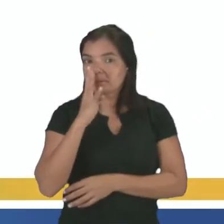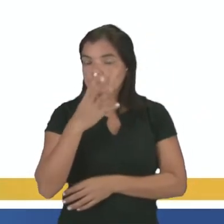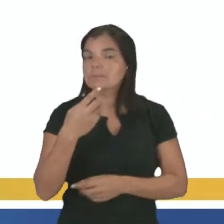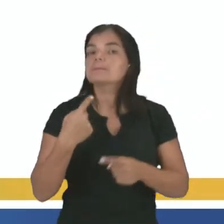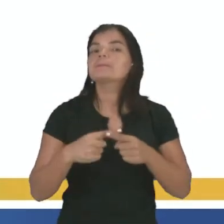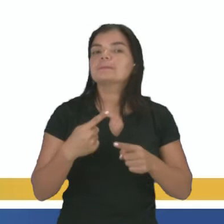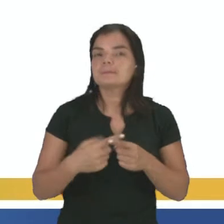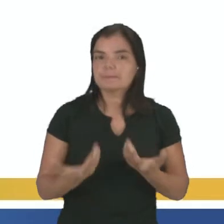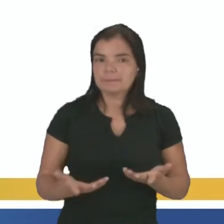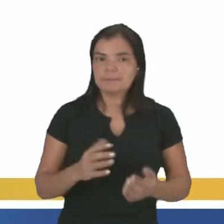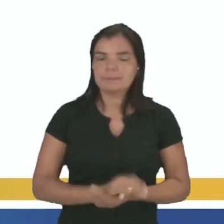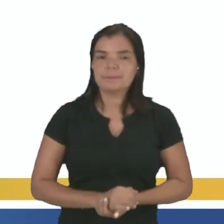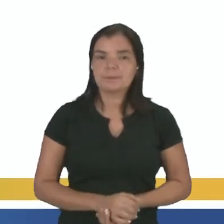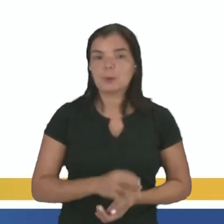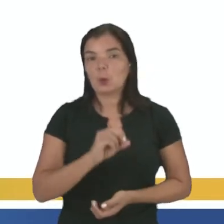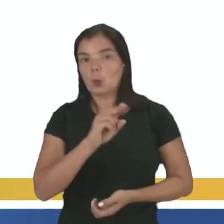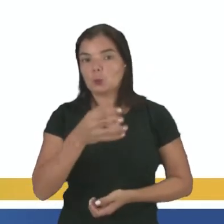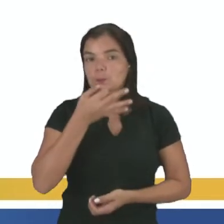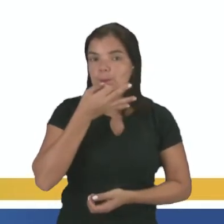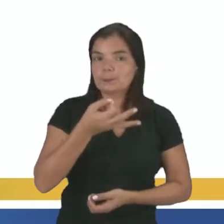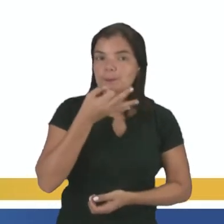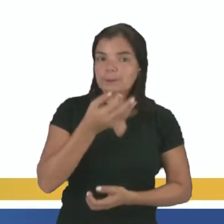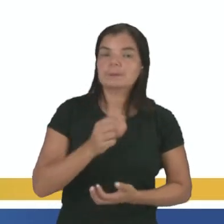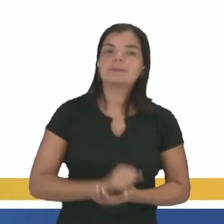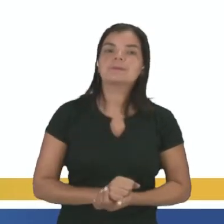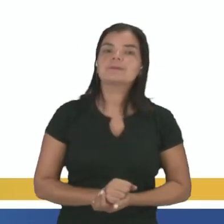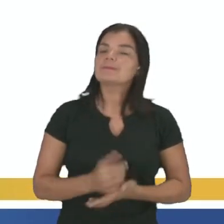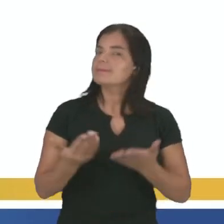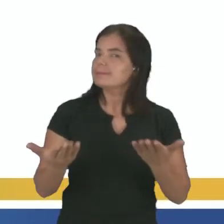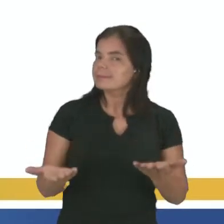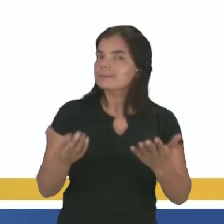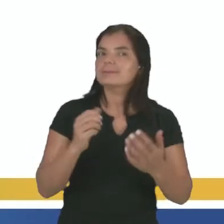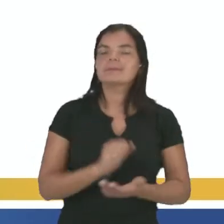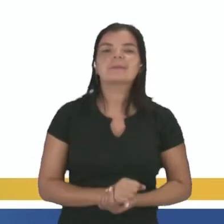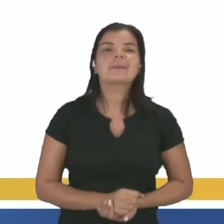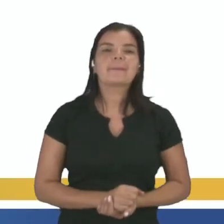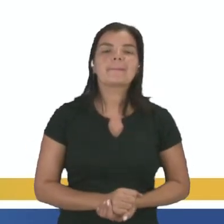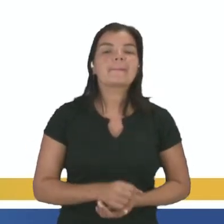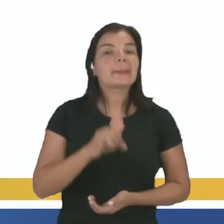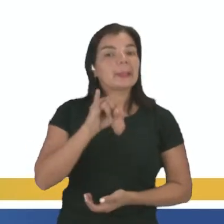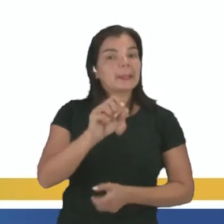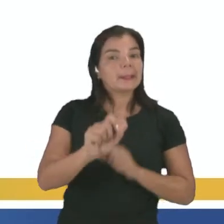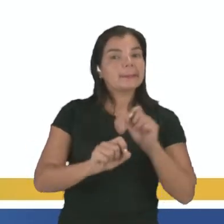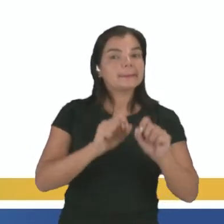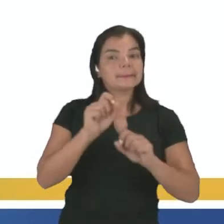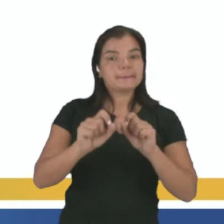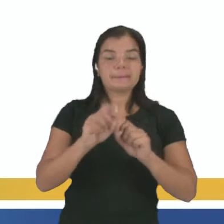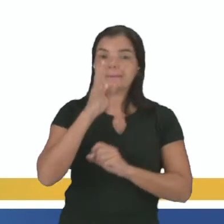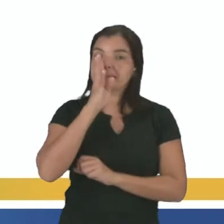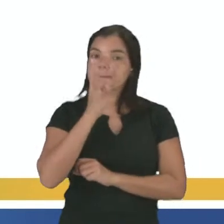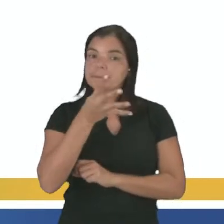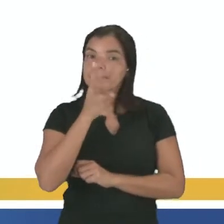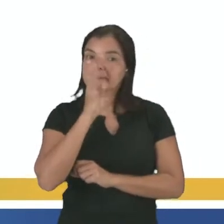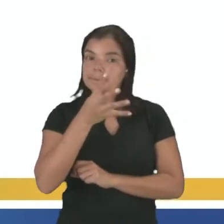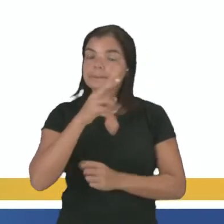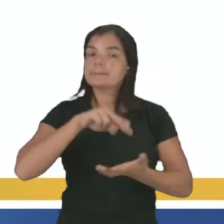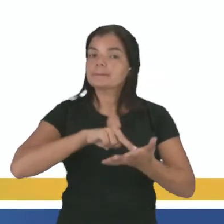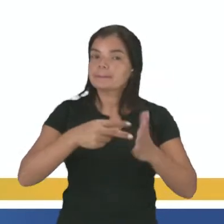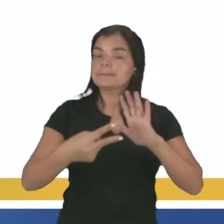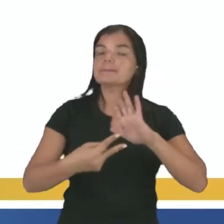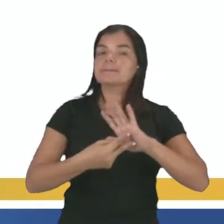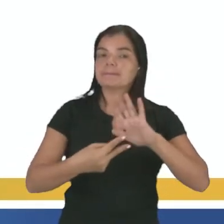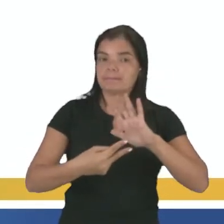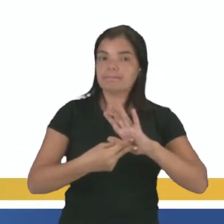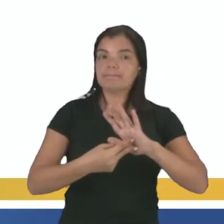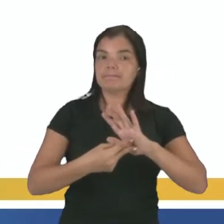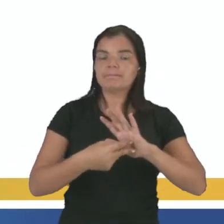criticando, tá bom? Opinando. E aí se dá na parte crítica, ou seja,